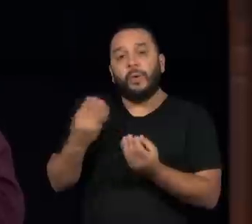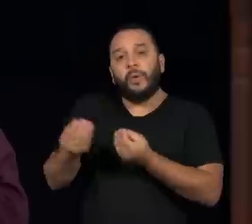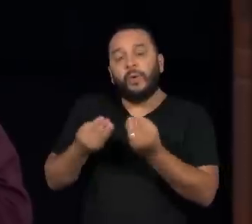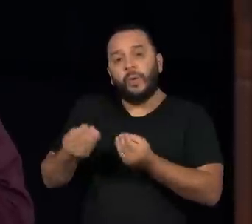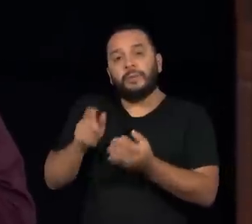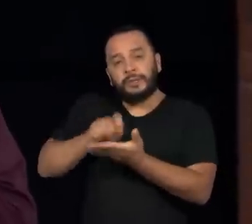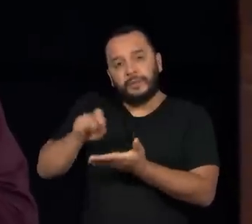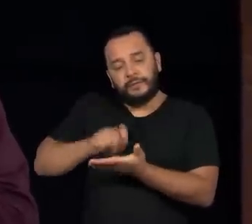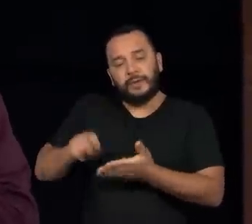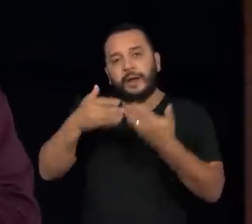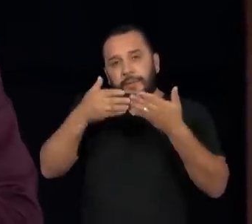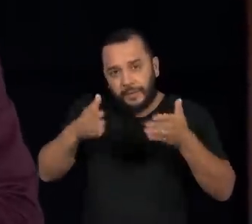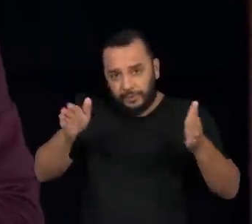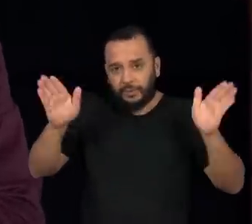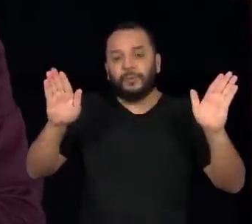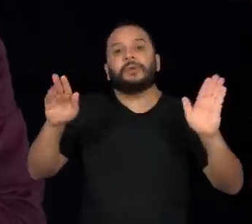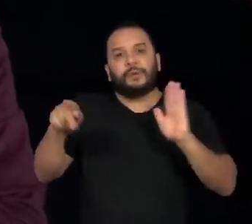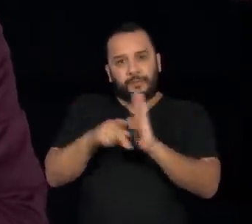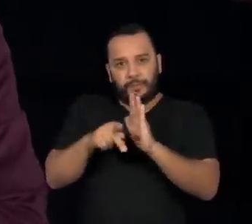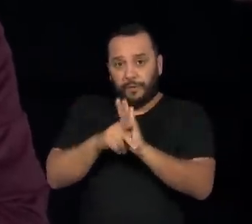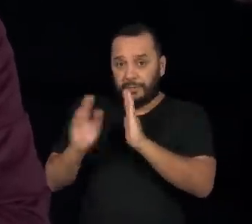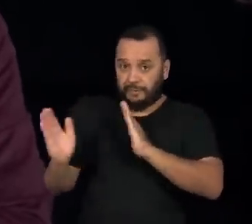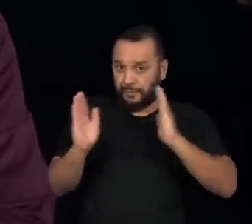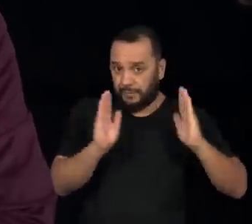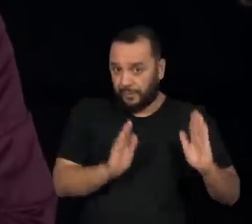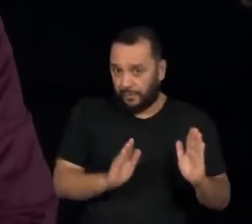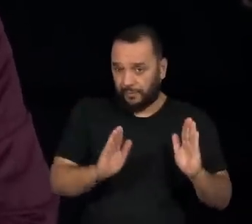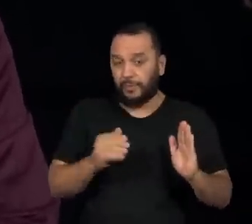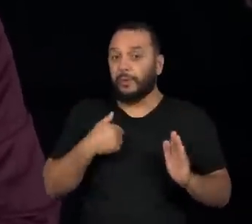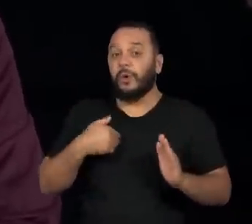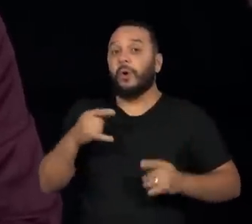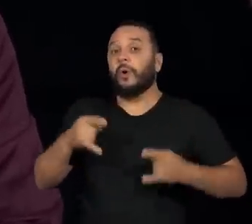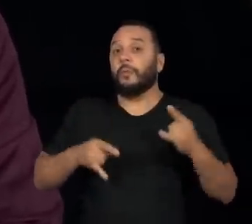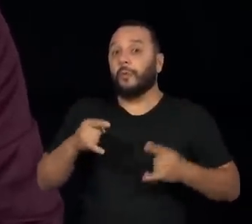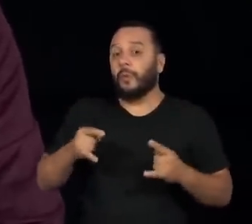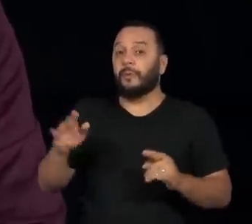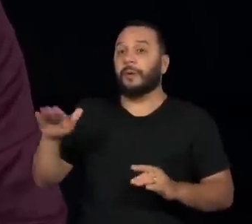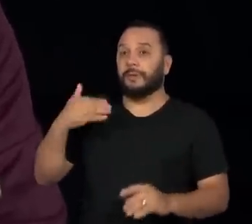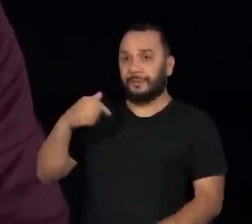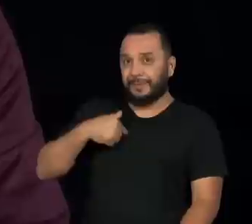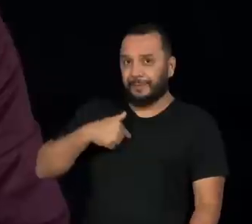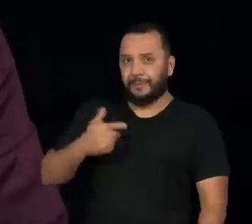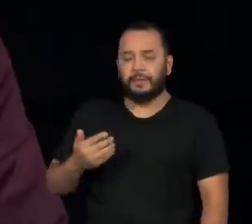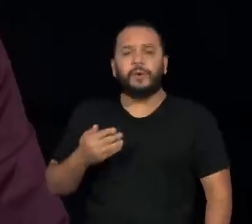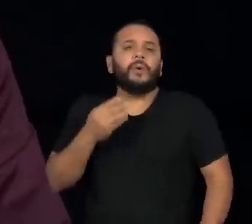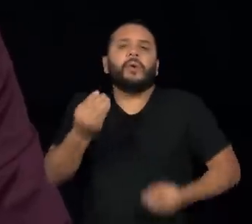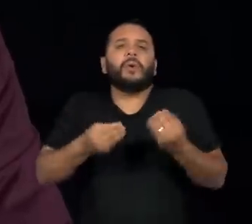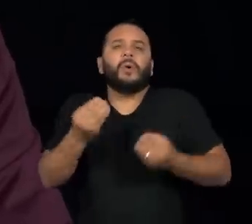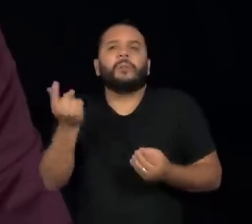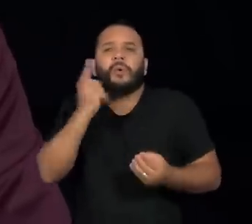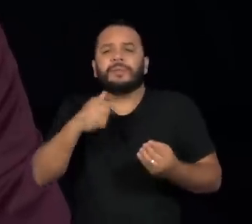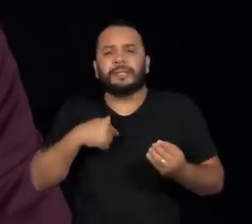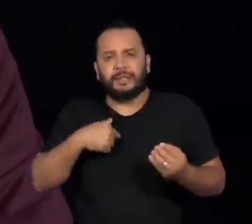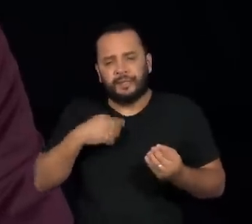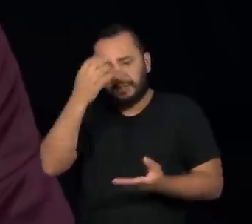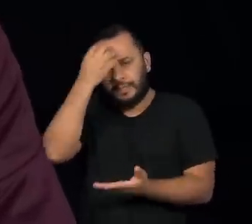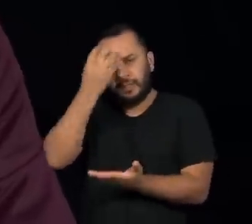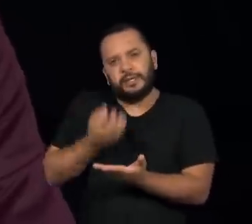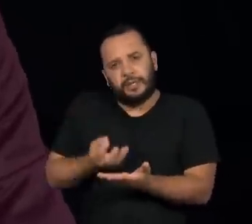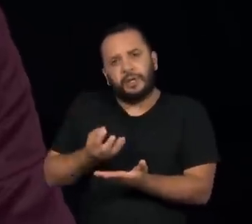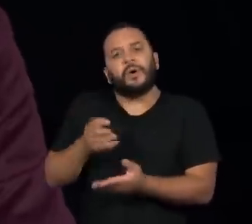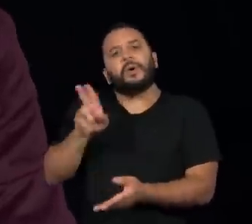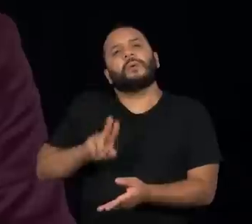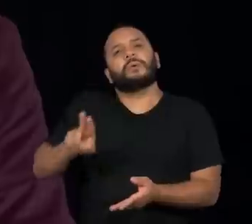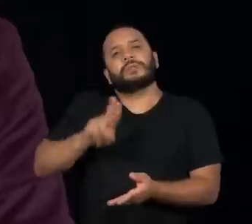e armadilhas dela própria o robozinho mandou assim como garantir que a inteligência artificial